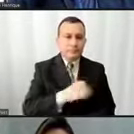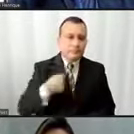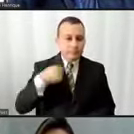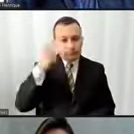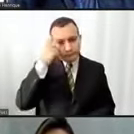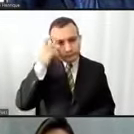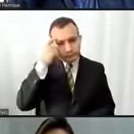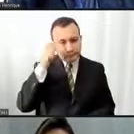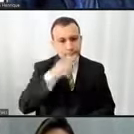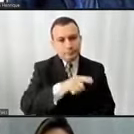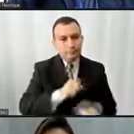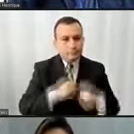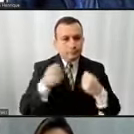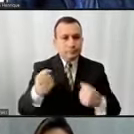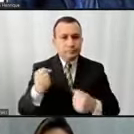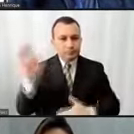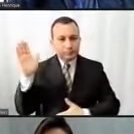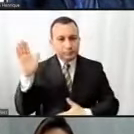bandidagem.